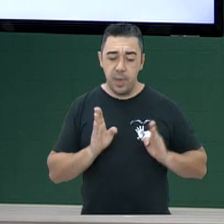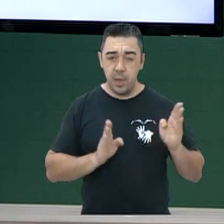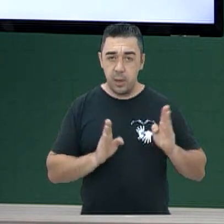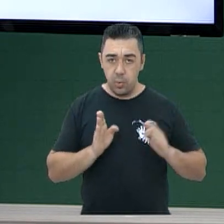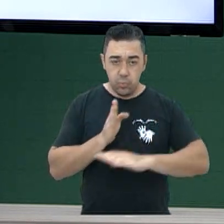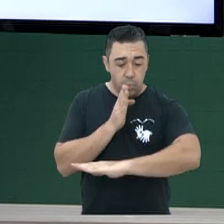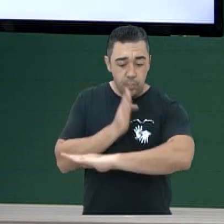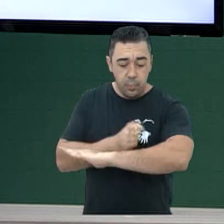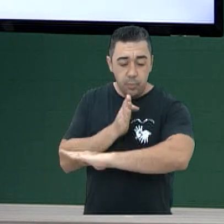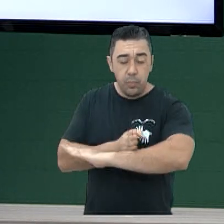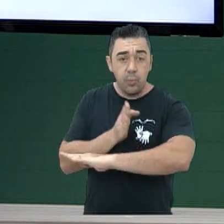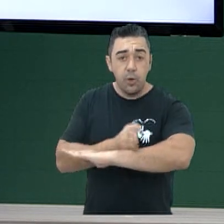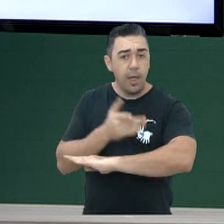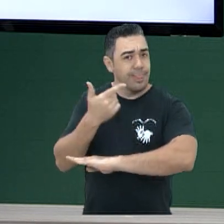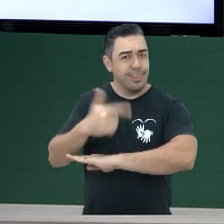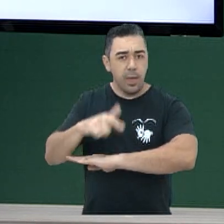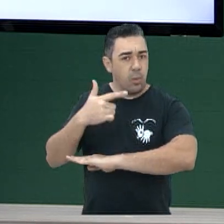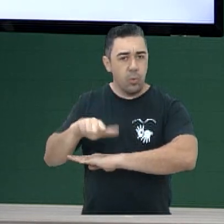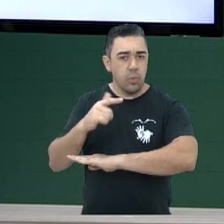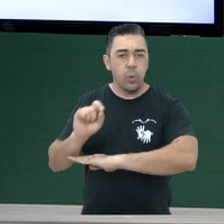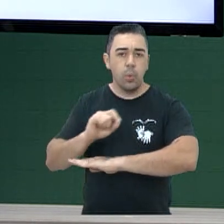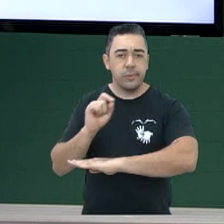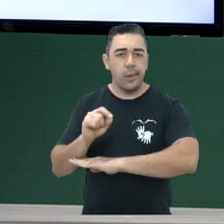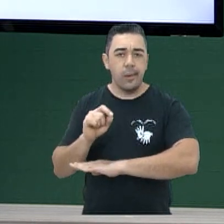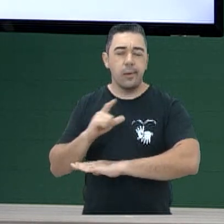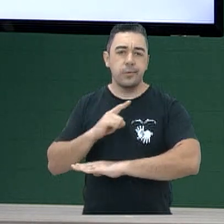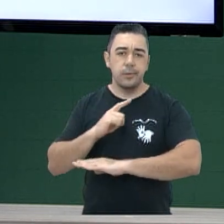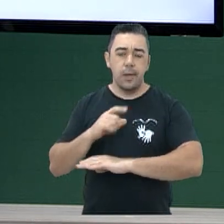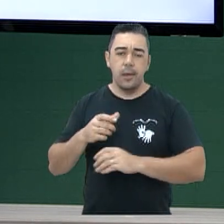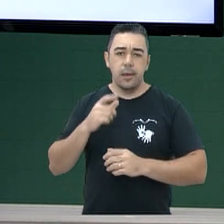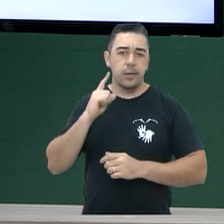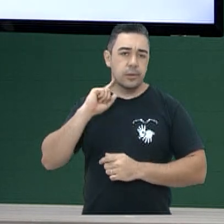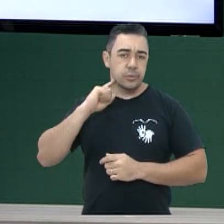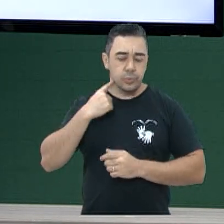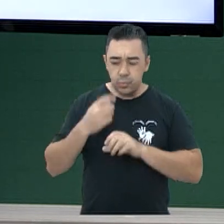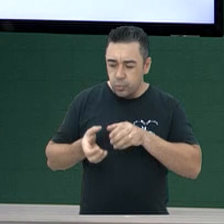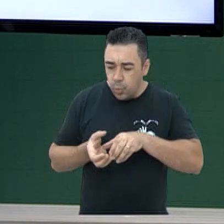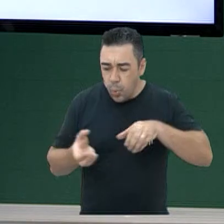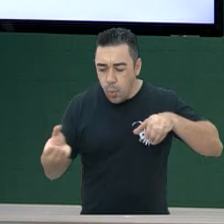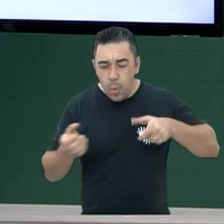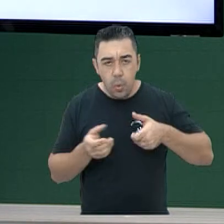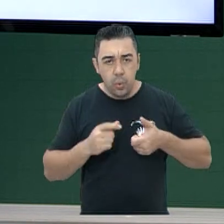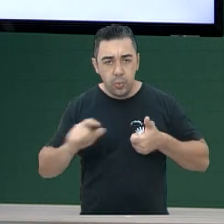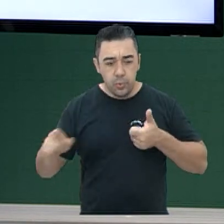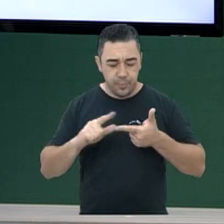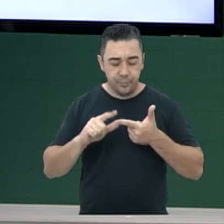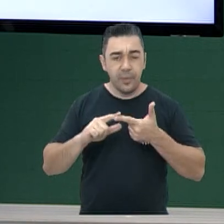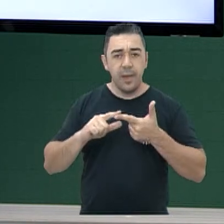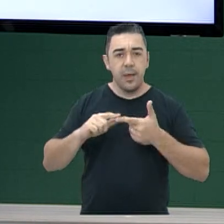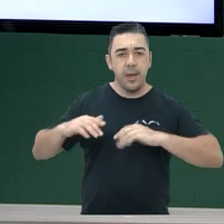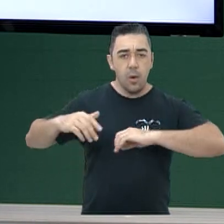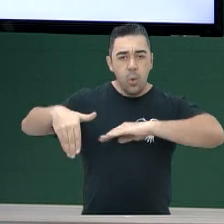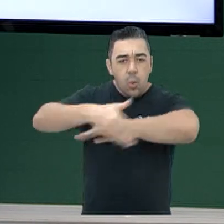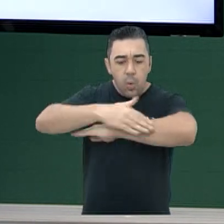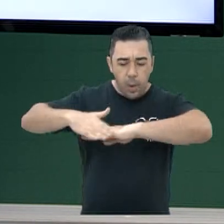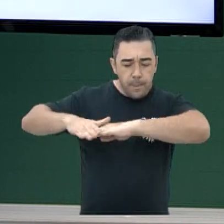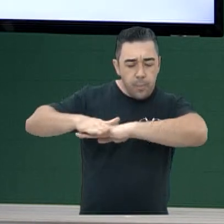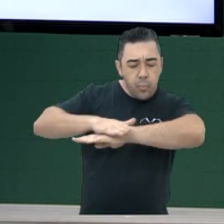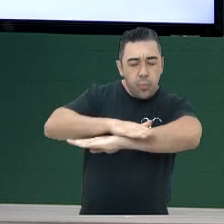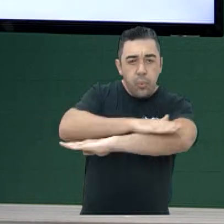que não existe infraestrutura de rede de esgoto, saneamento básico, asfalto, não, é tudo